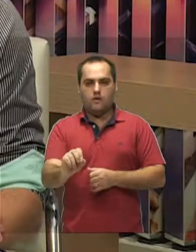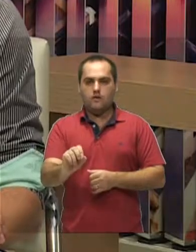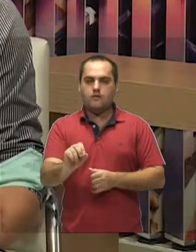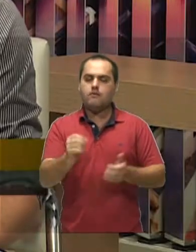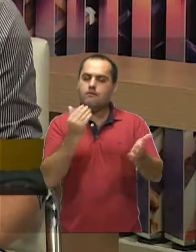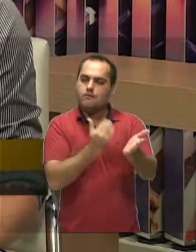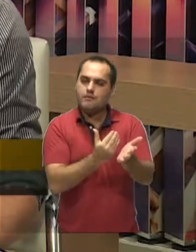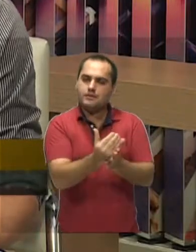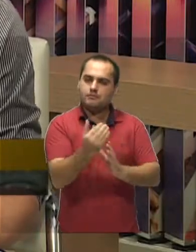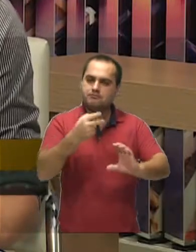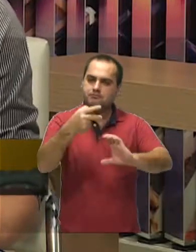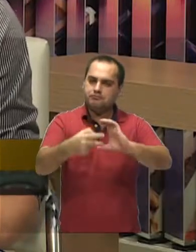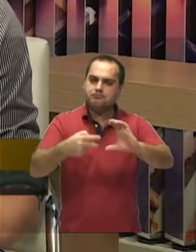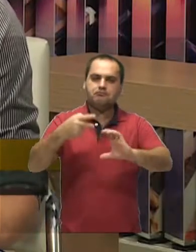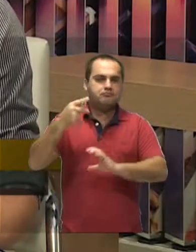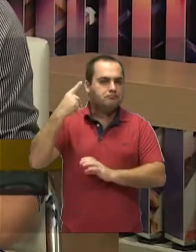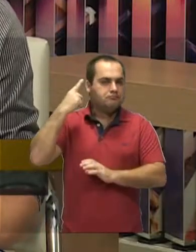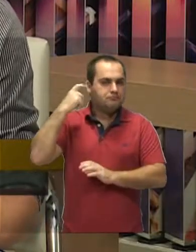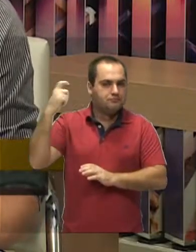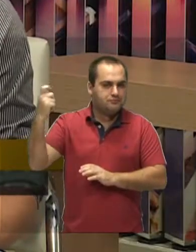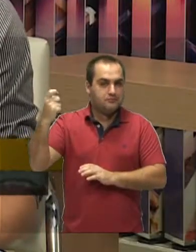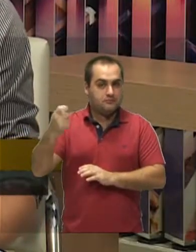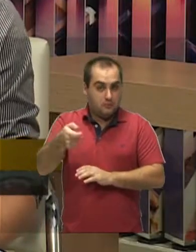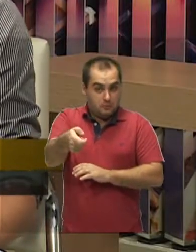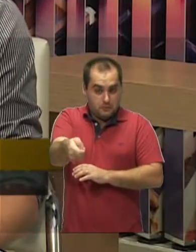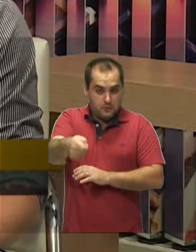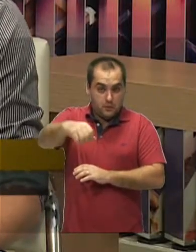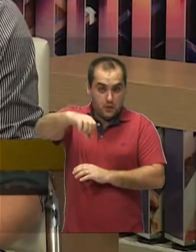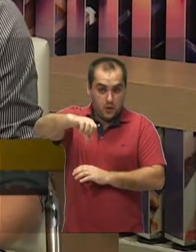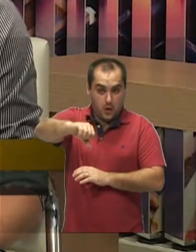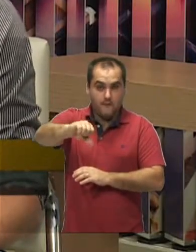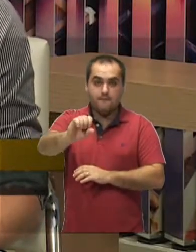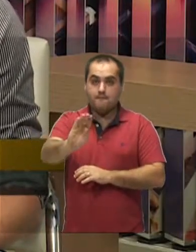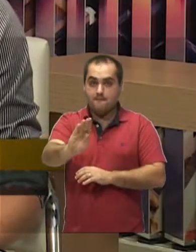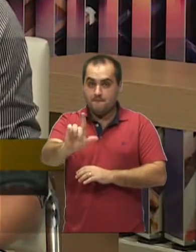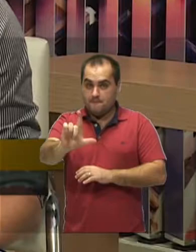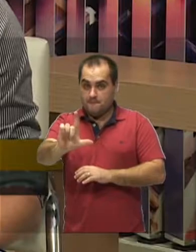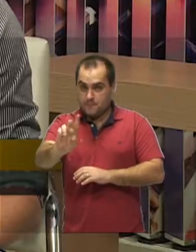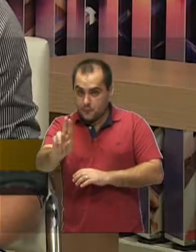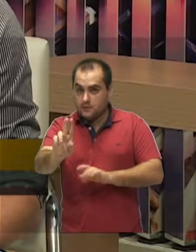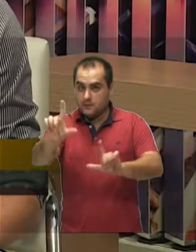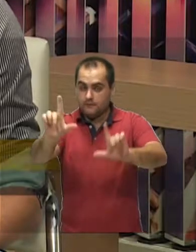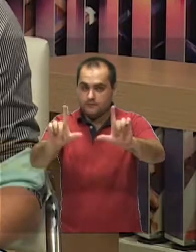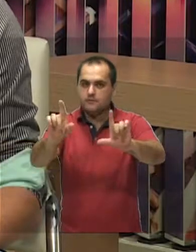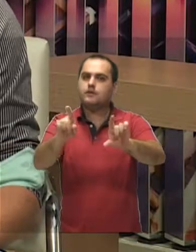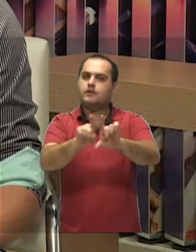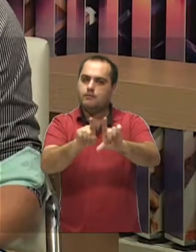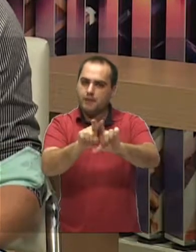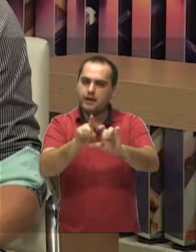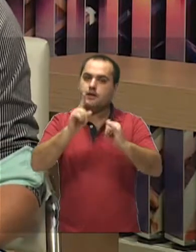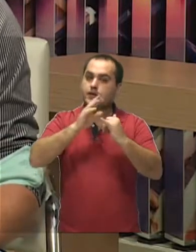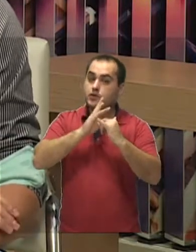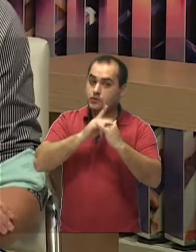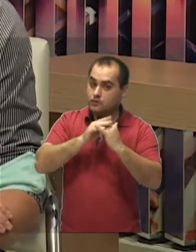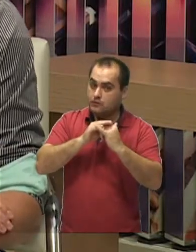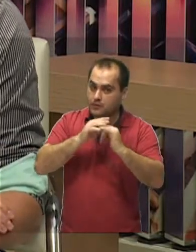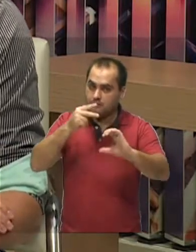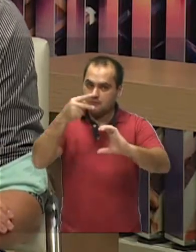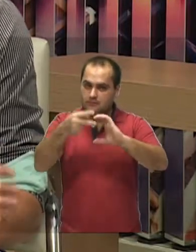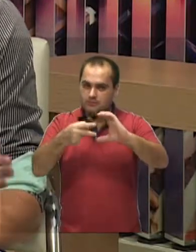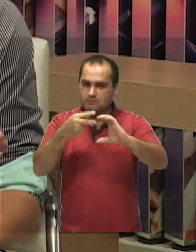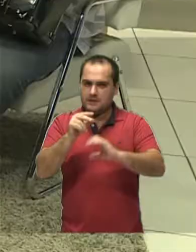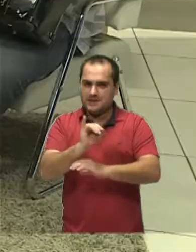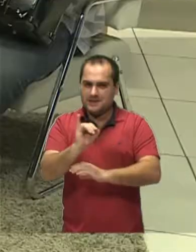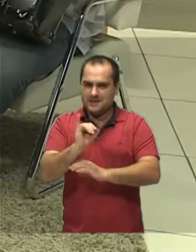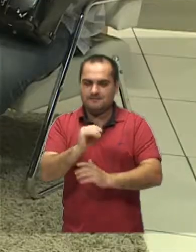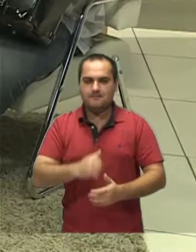pelo canal 9 da Blue TV e também pelo canal da Câmara de Vereadores de Itajaí no YouTube.